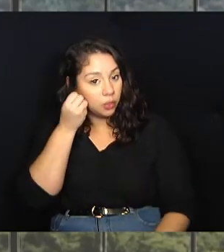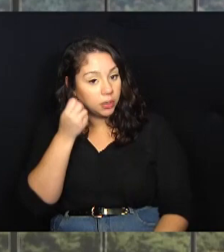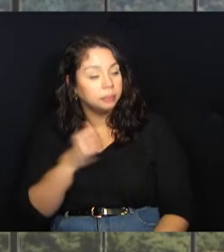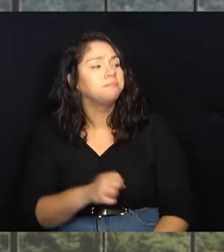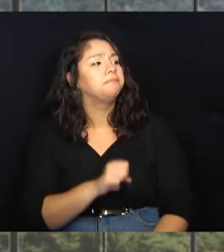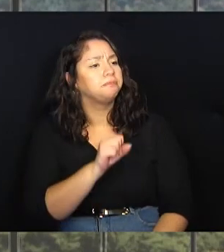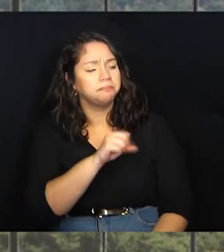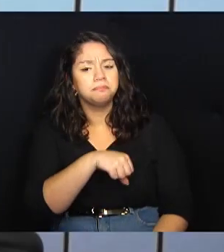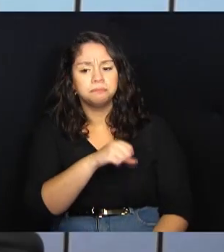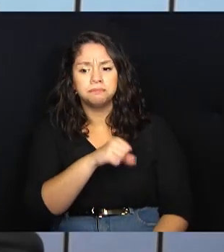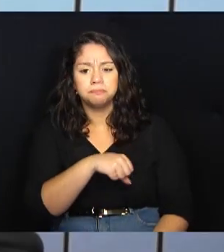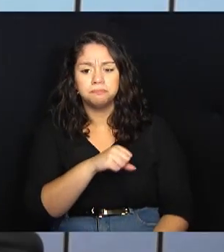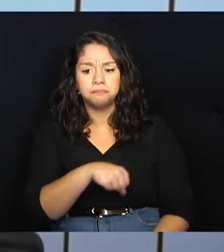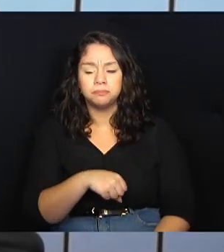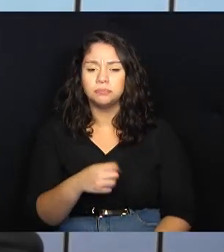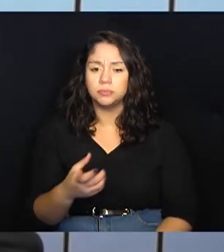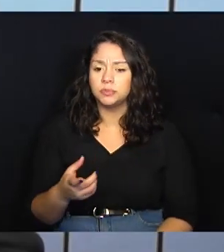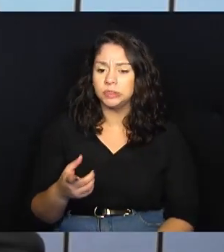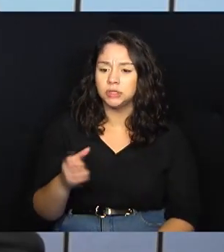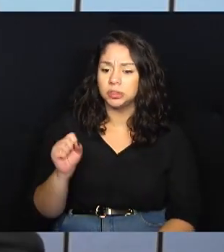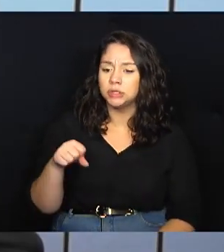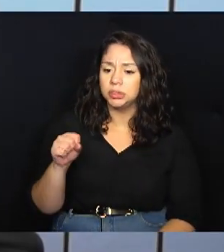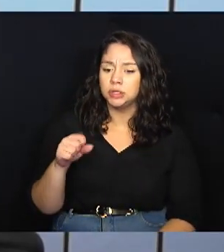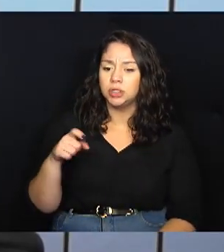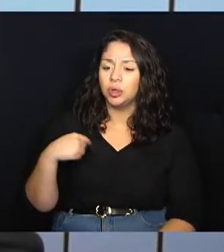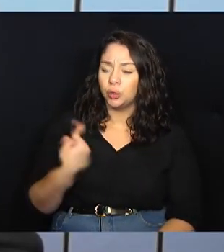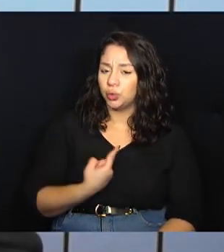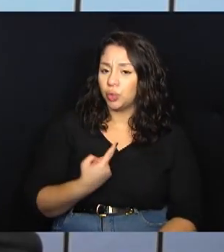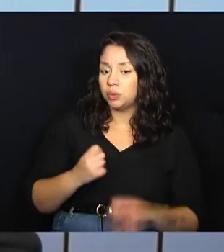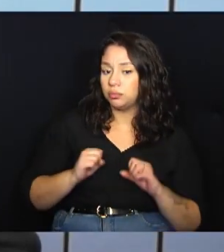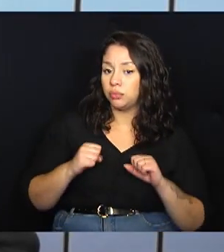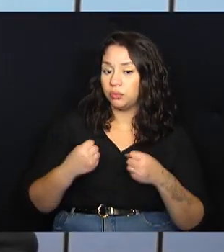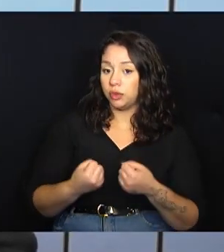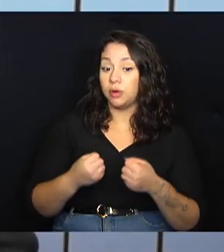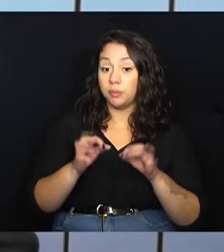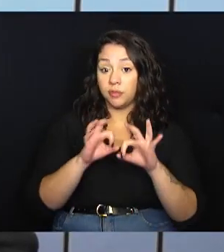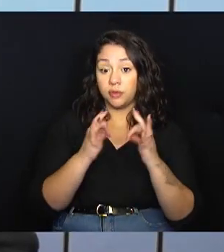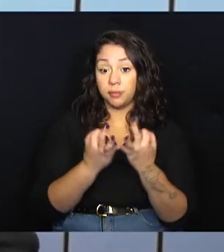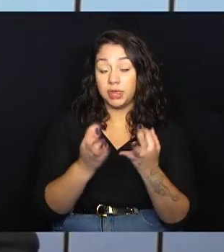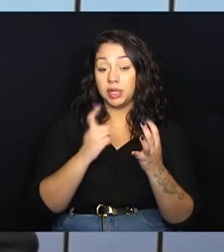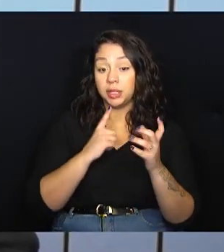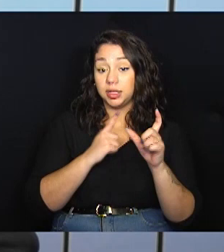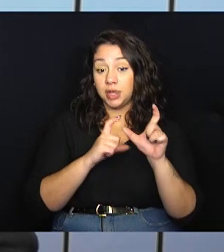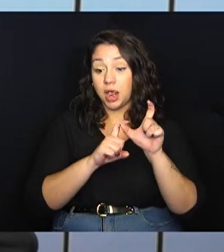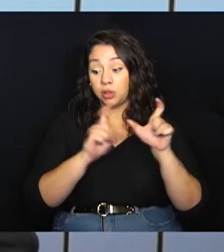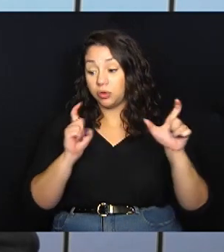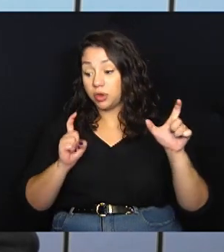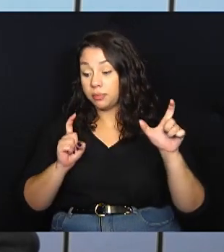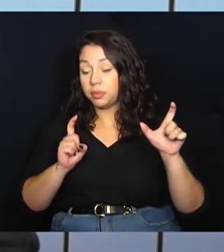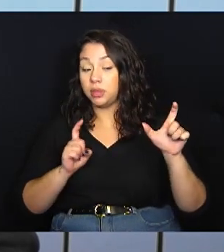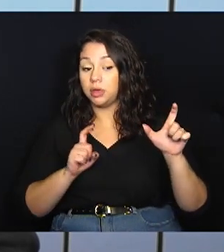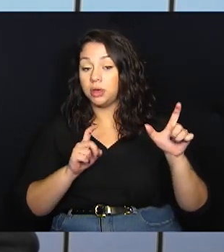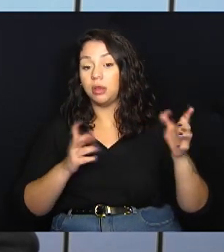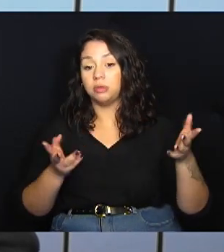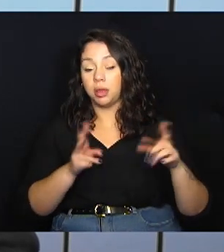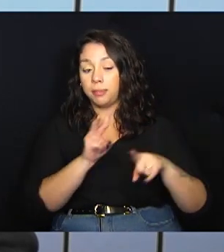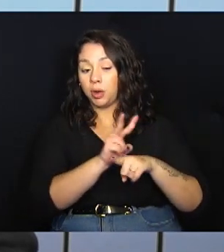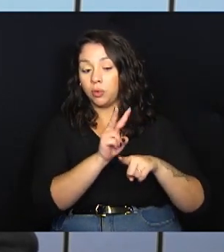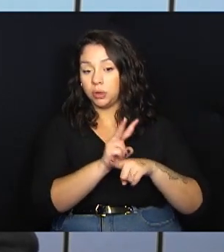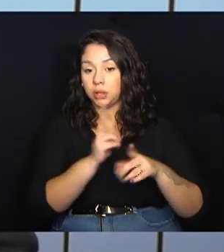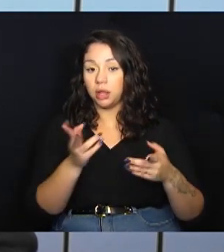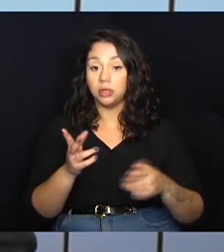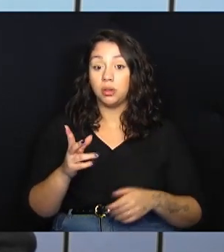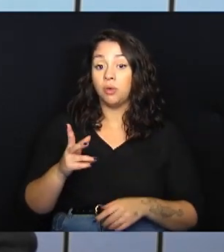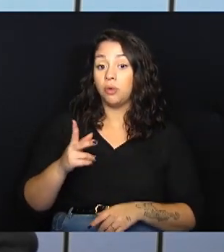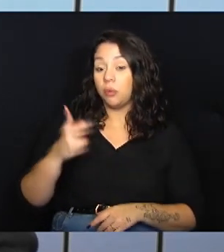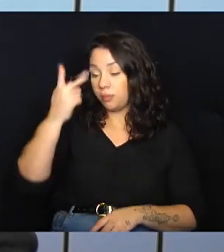Sim, sempre nós trabalhamos para que a família tenha autonomia no cuidado da criança. Então, geralmente a própria família é